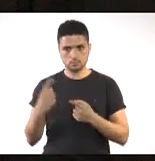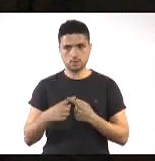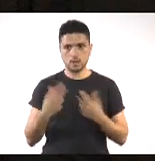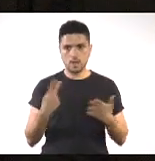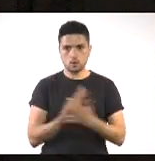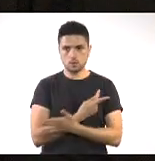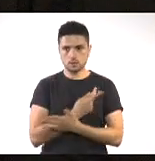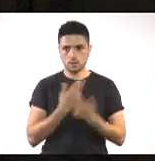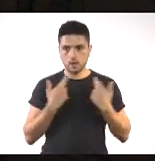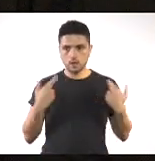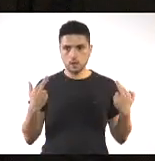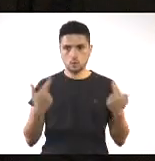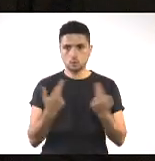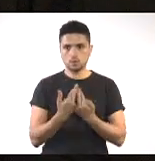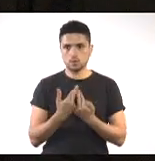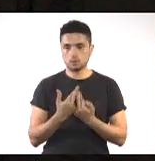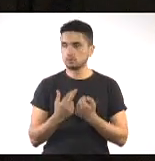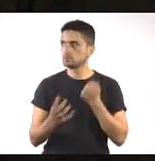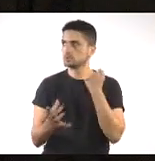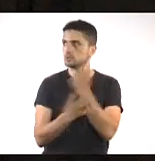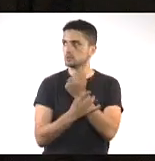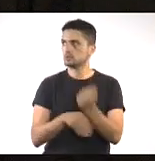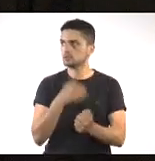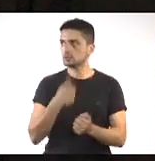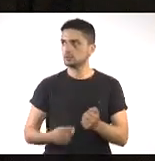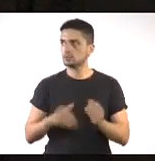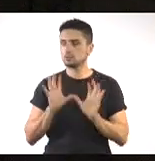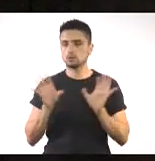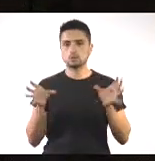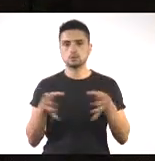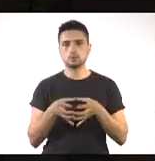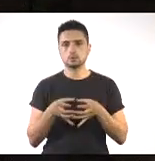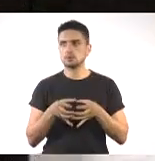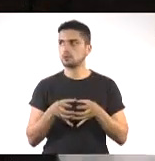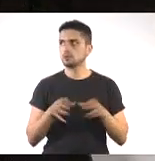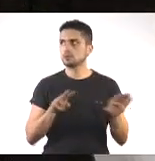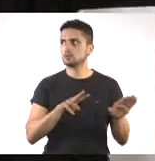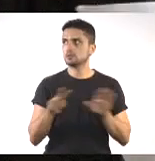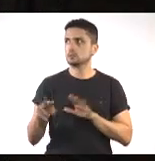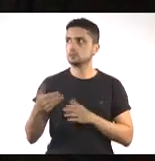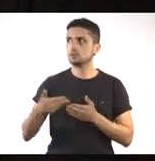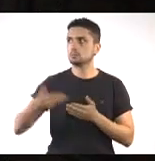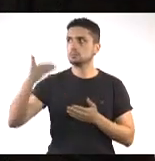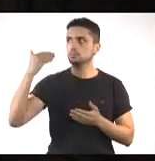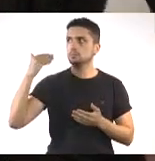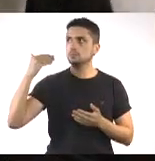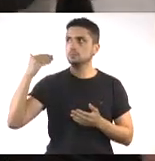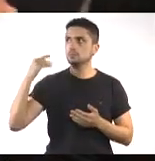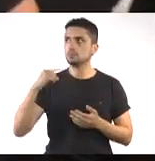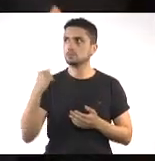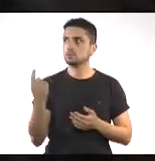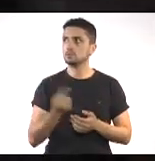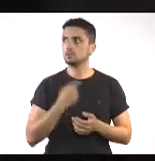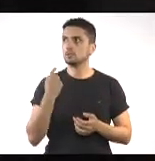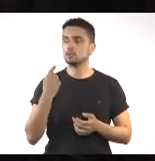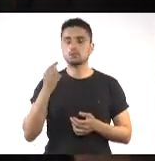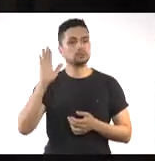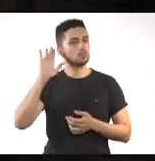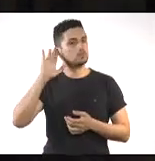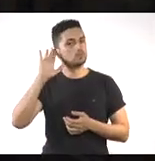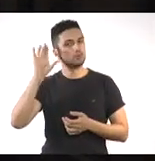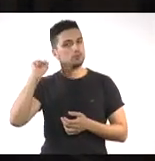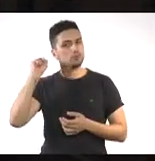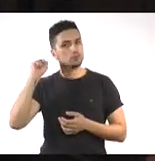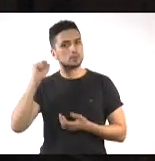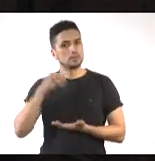reunião da Comissão de Segurança Pública, na semana passada, onde nós escutamos o